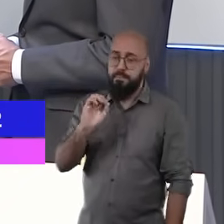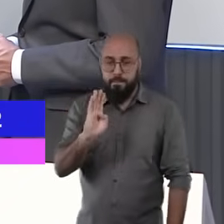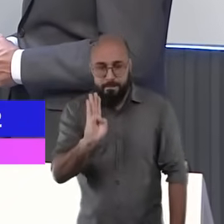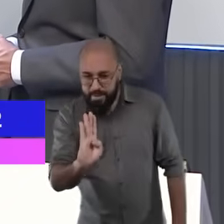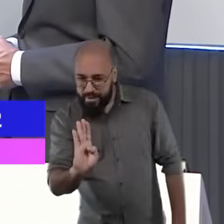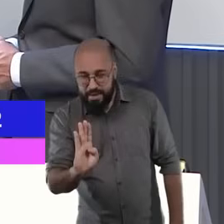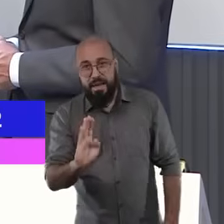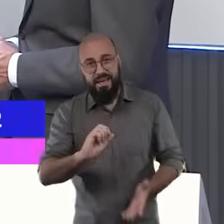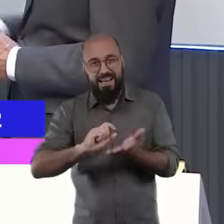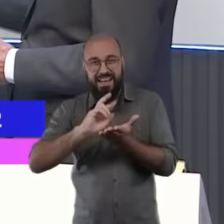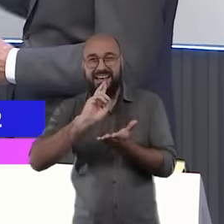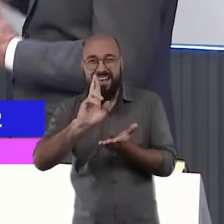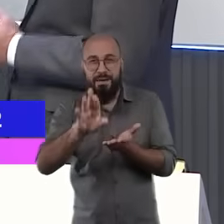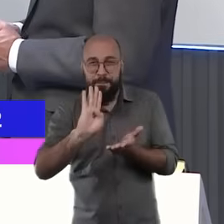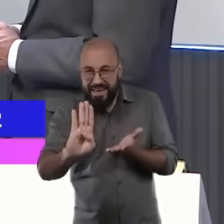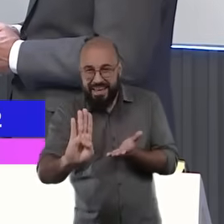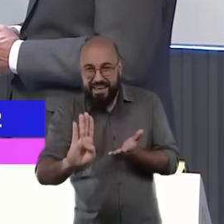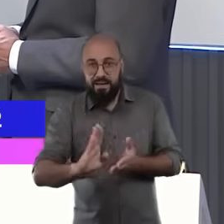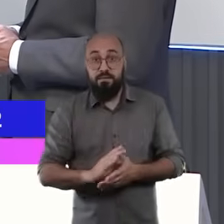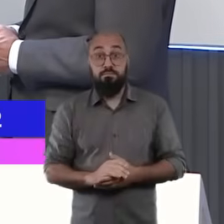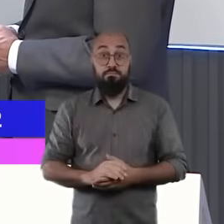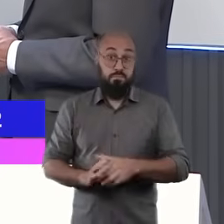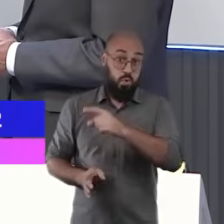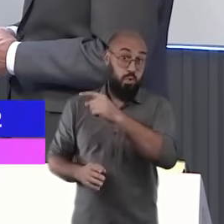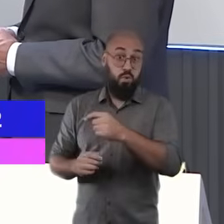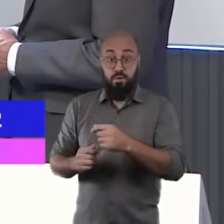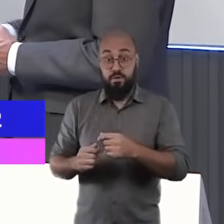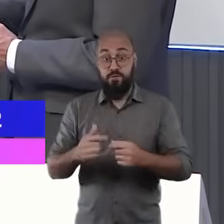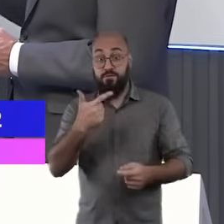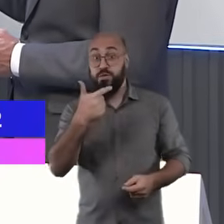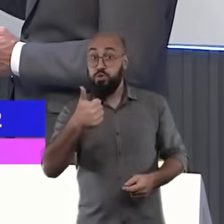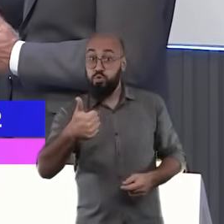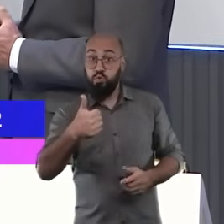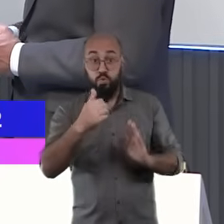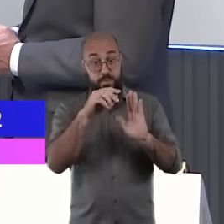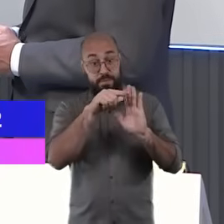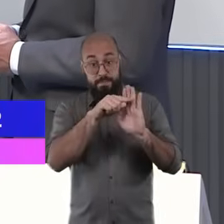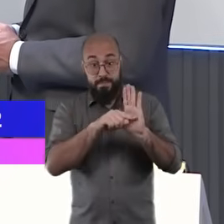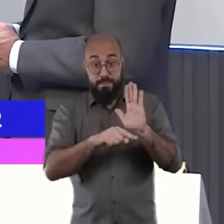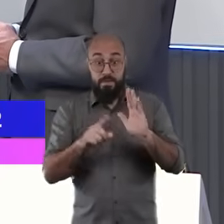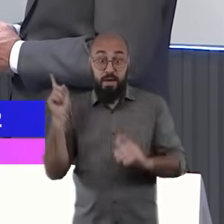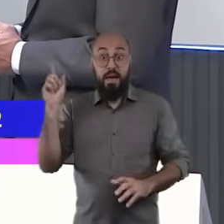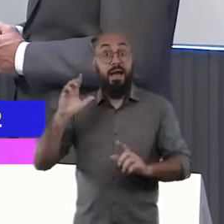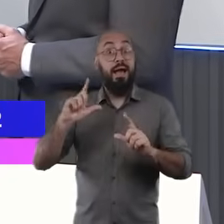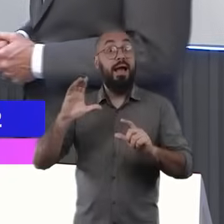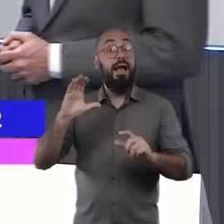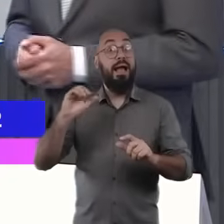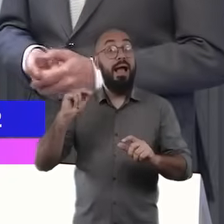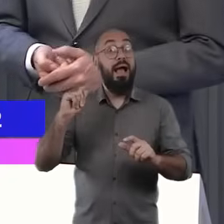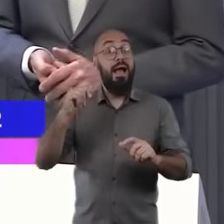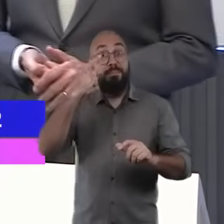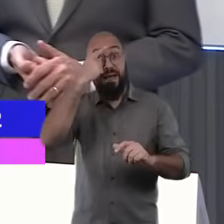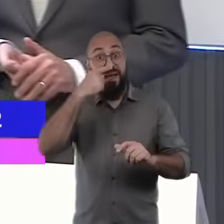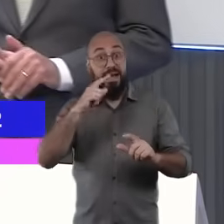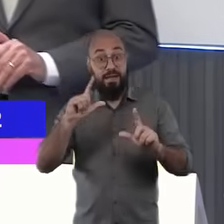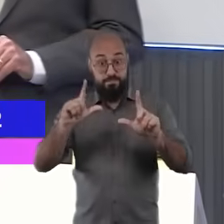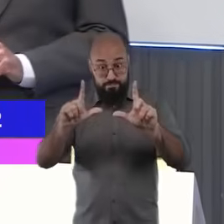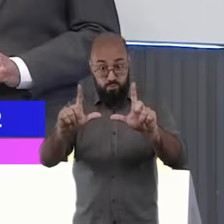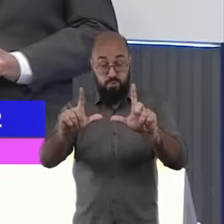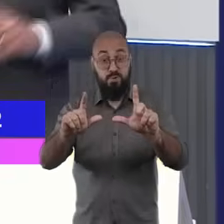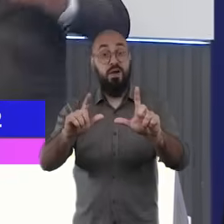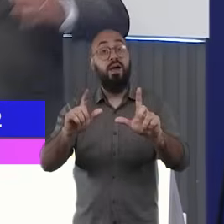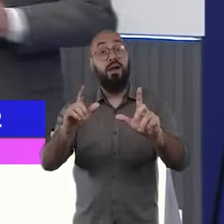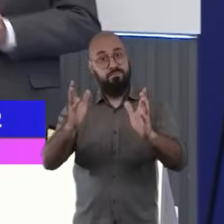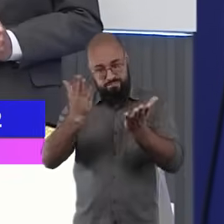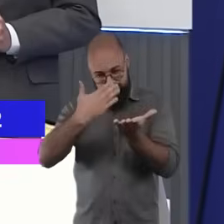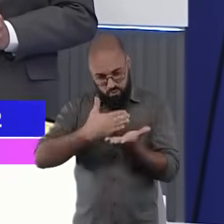a Esperança agora vai dizer assim, ó lá, já vê a mensagem, ó. Tem 21 lições, tá a capa do estudo, e a partir de então, eu